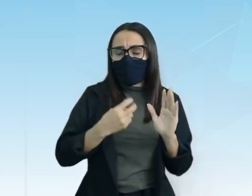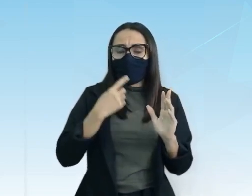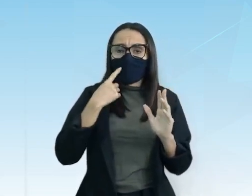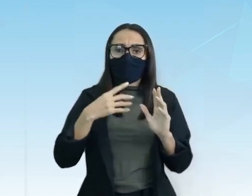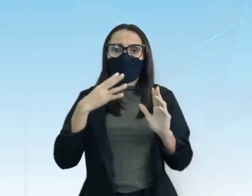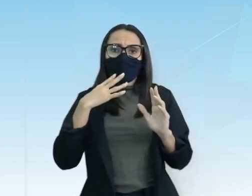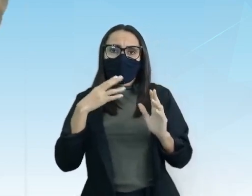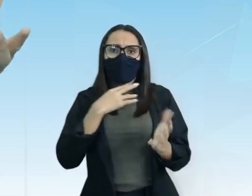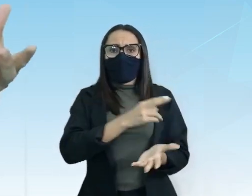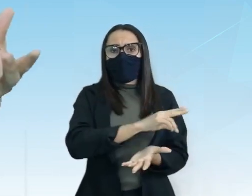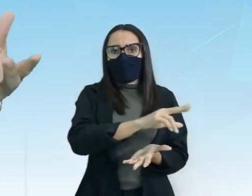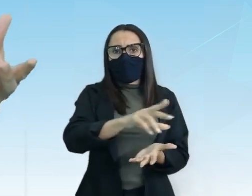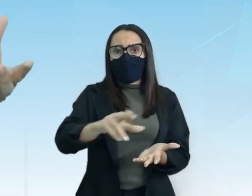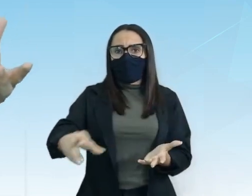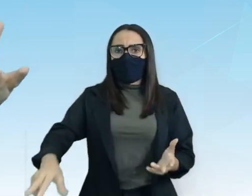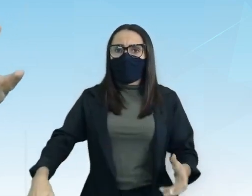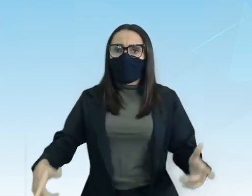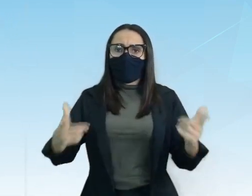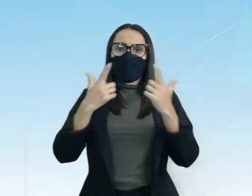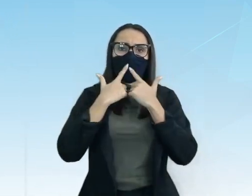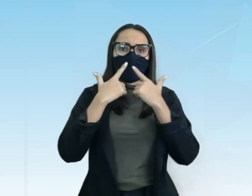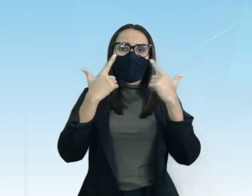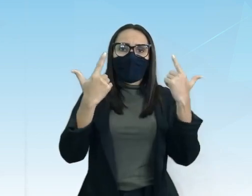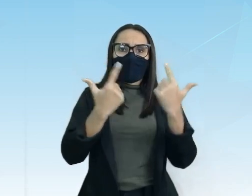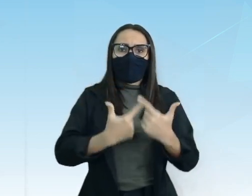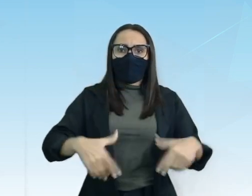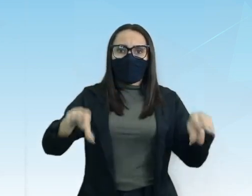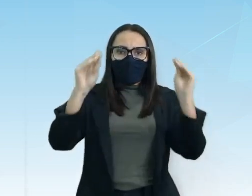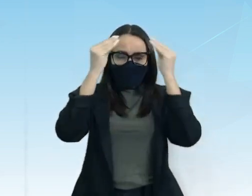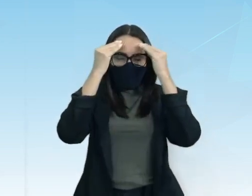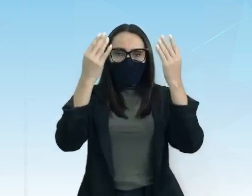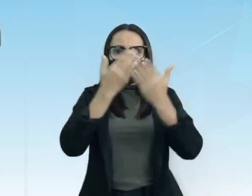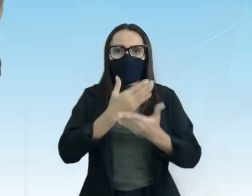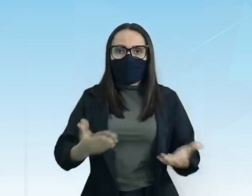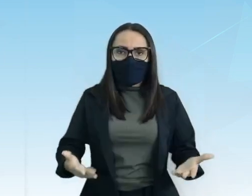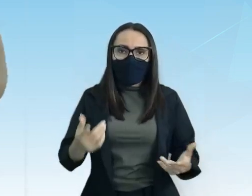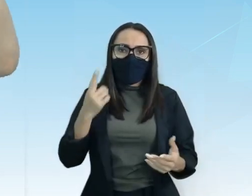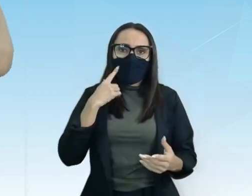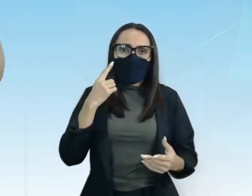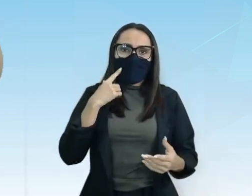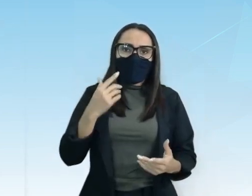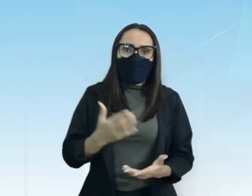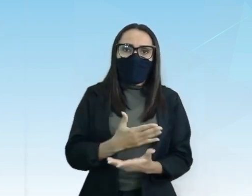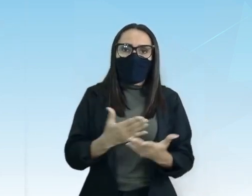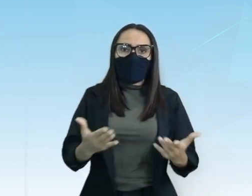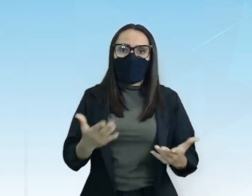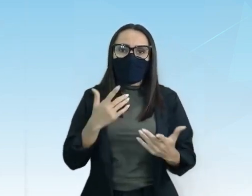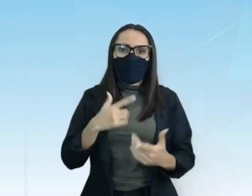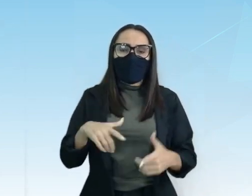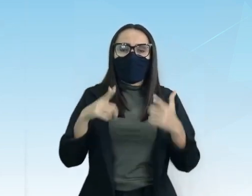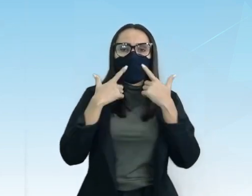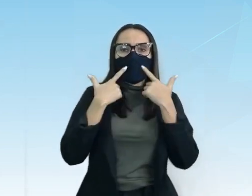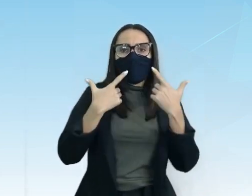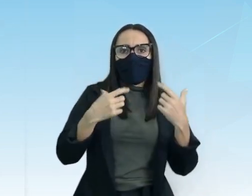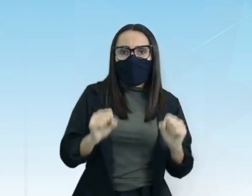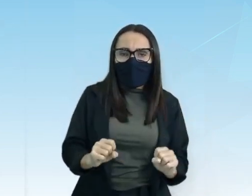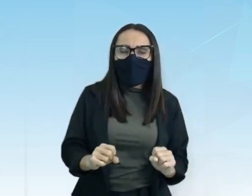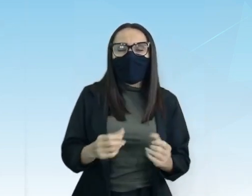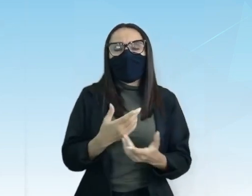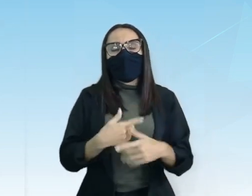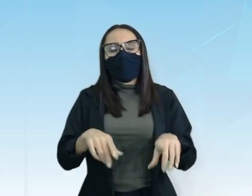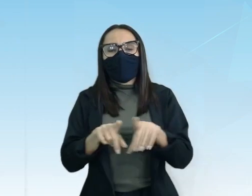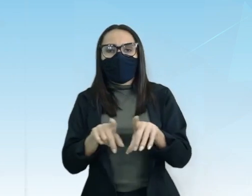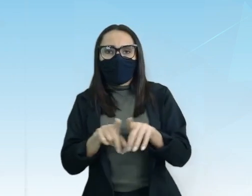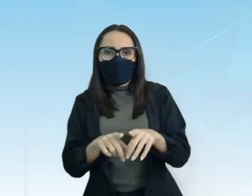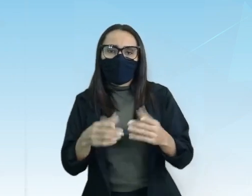conhecer as variações linguísticas, justamente aquelas que tocam na oralidade. Vamos conhecer